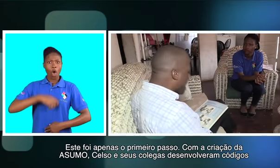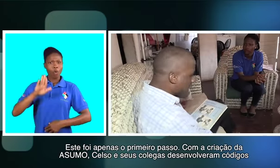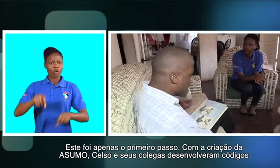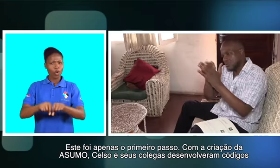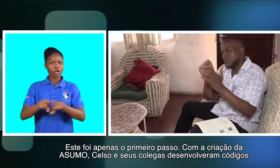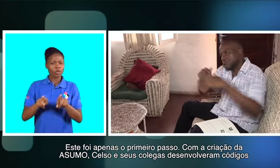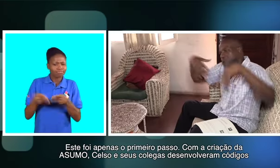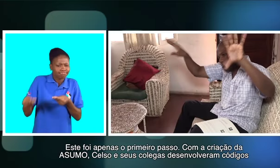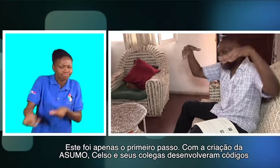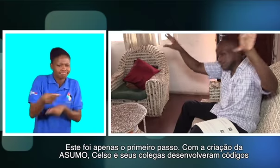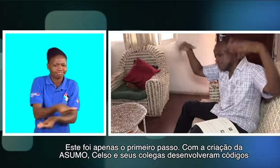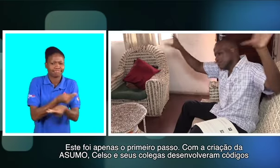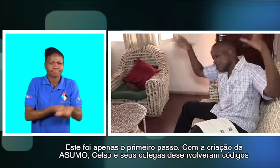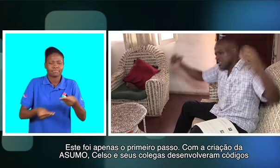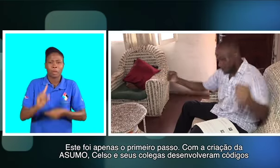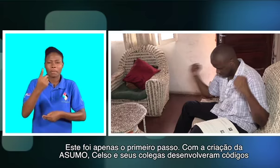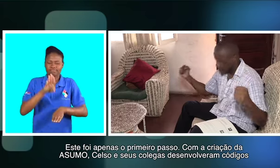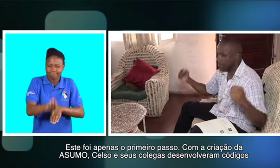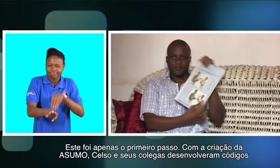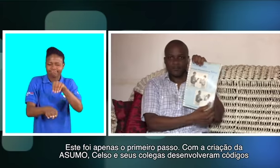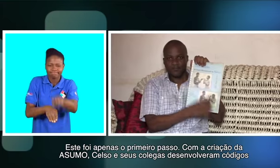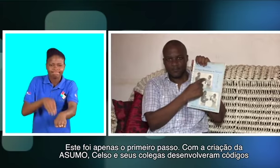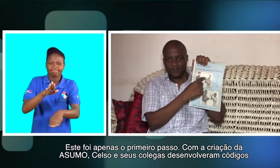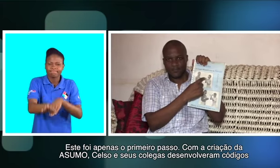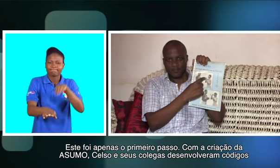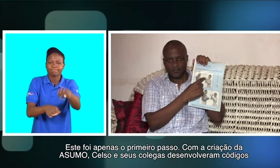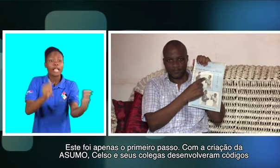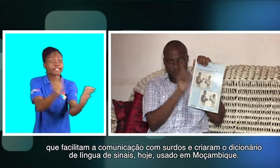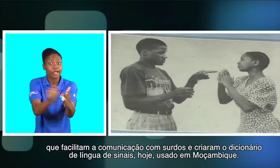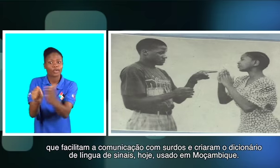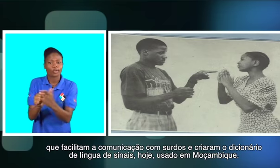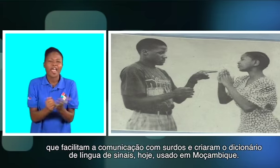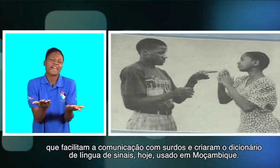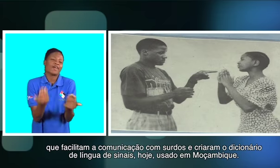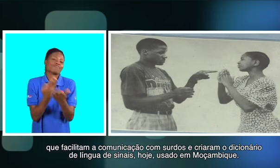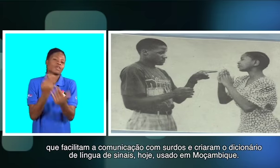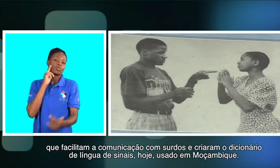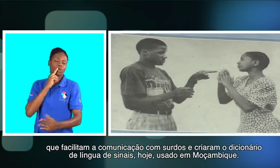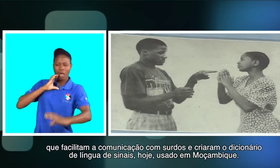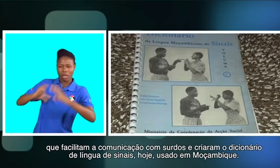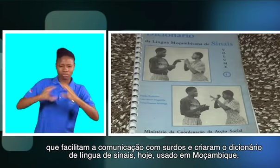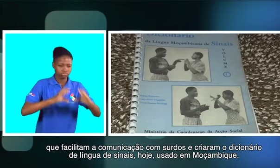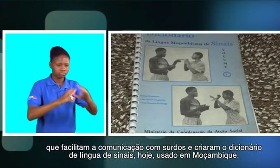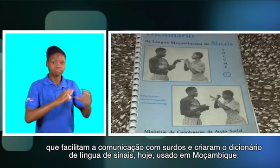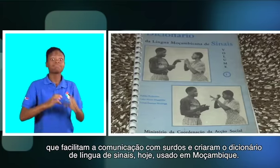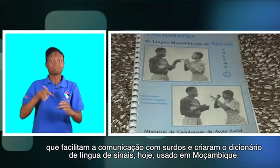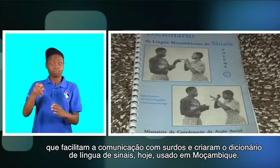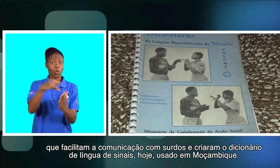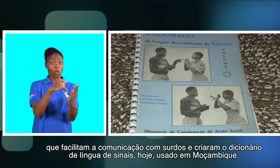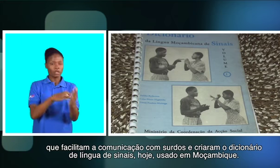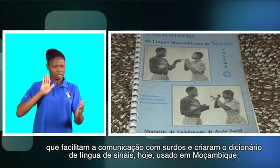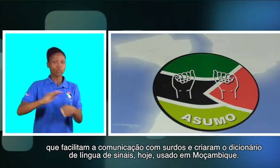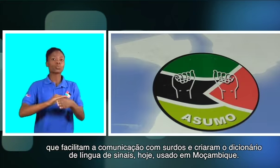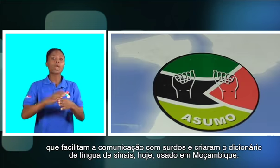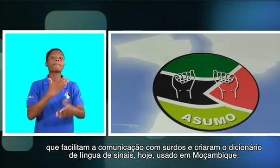o primeiro passo. Com a criação da ASUMO, Celso e seus colegas desenvolveram códigos que facilitam a comunicação com surdos e criaram o